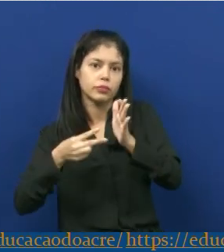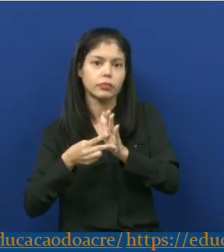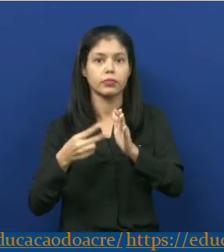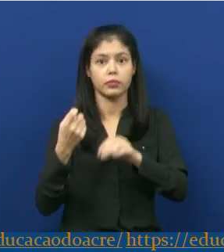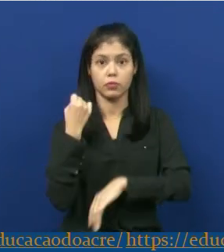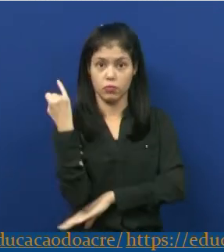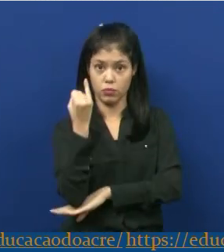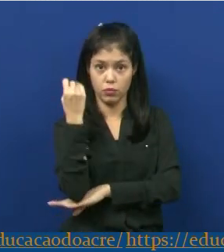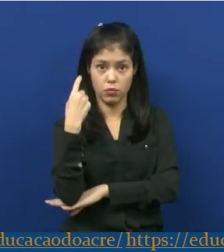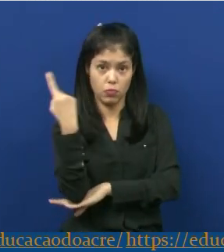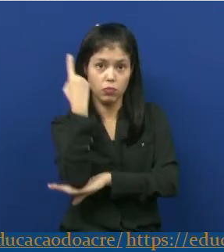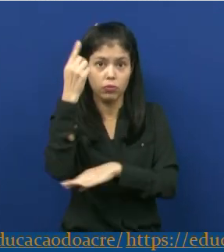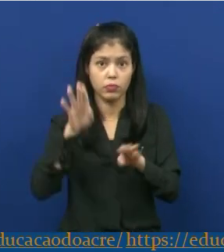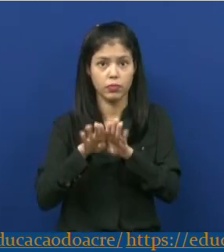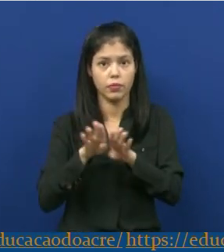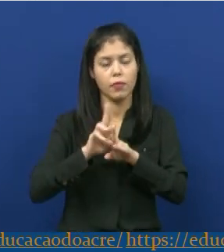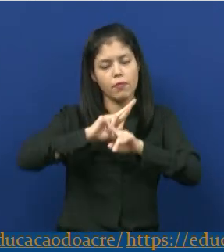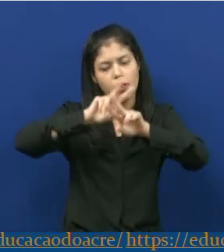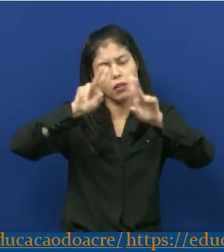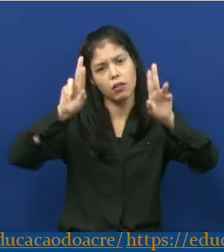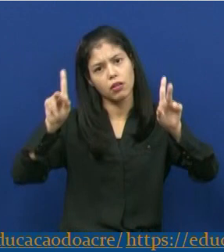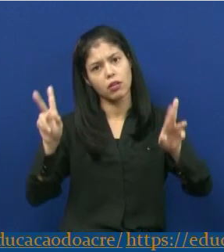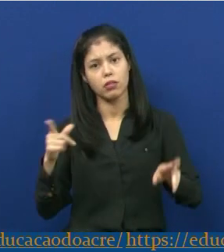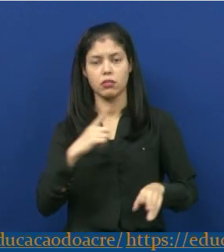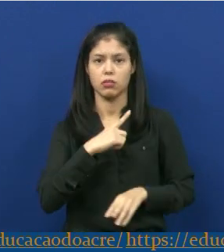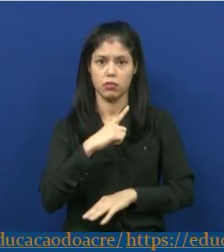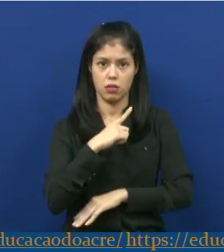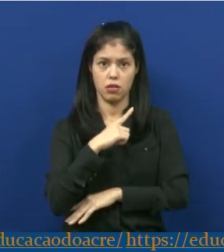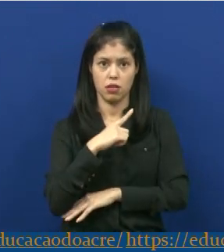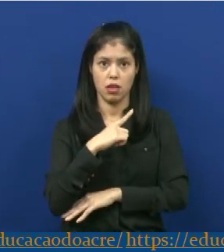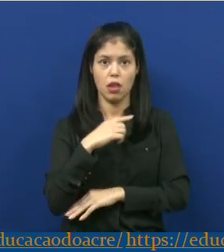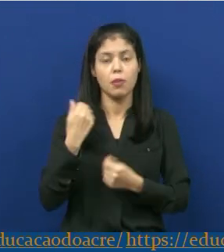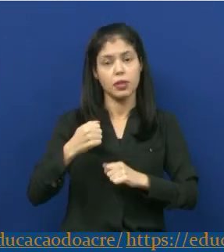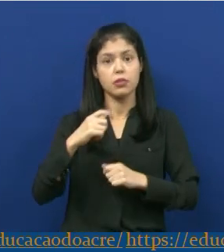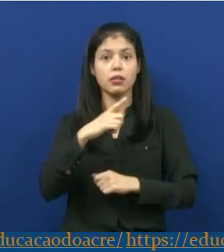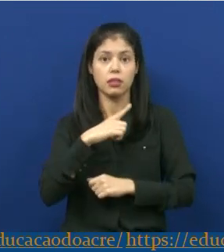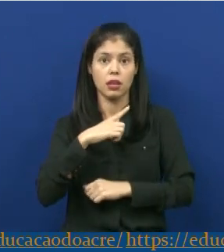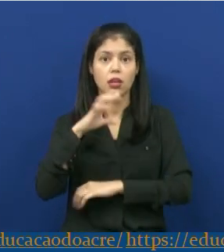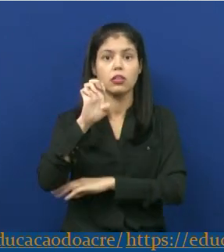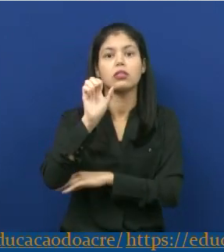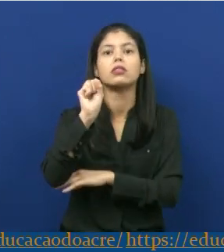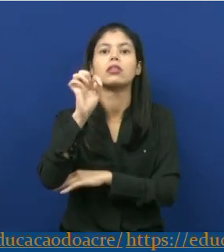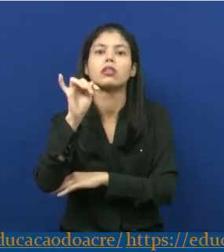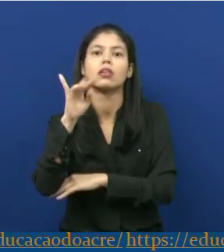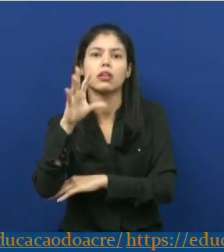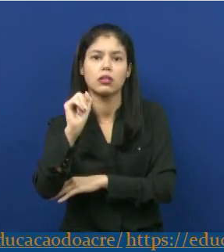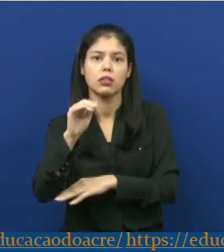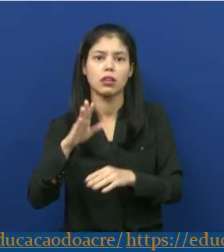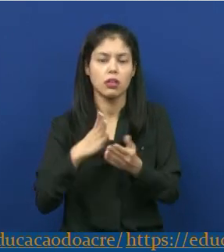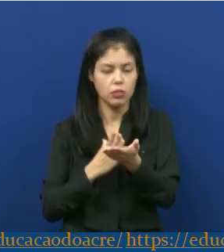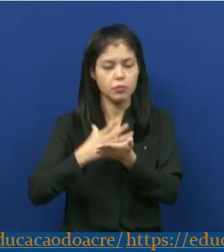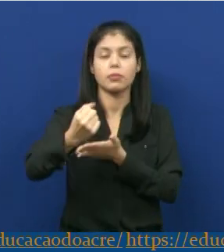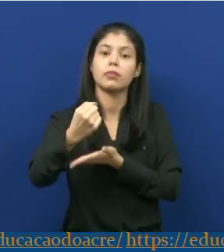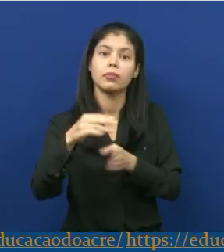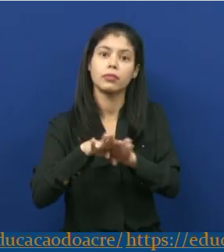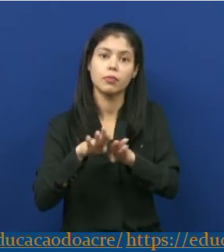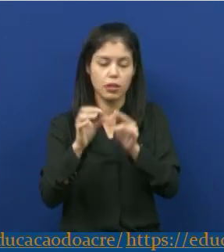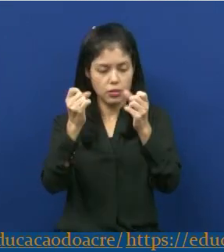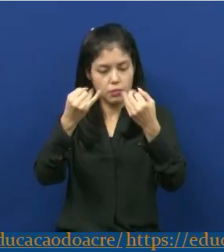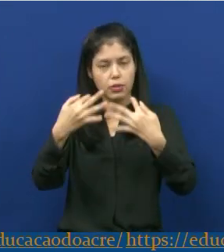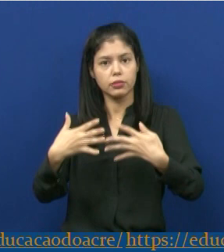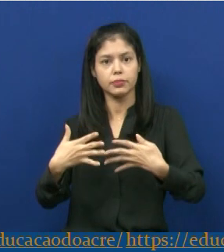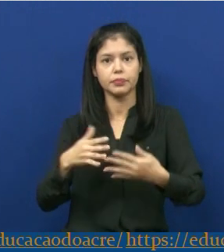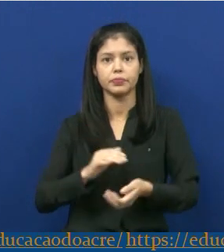o único conceito, existem várias formas de se definir o que é estética, mas tomemos como ponto de partida essa